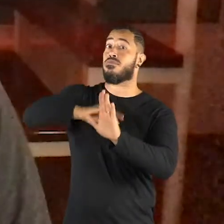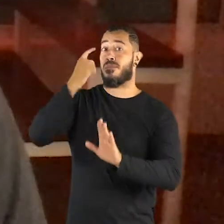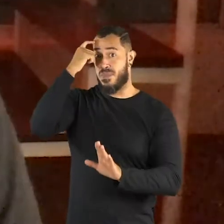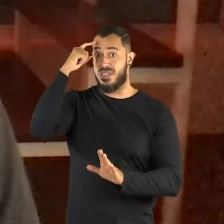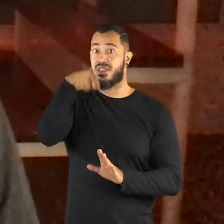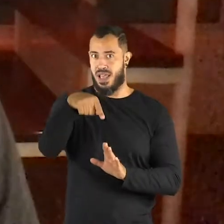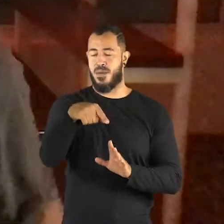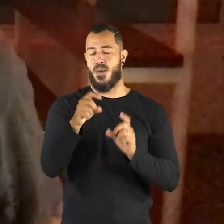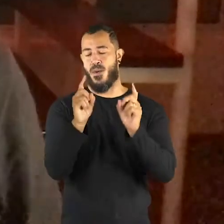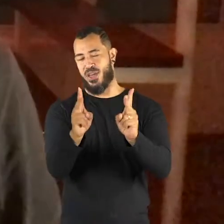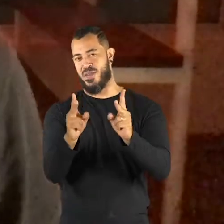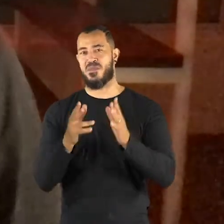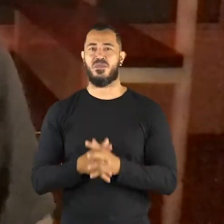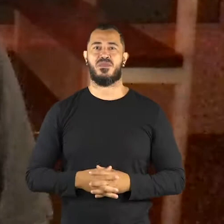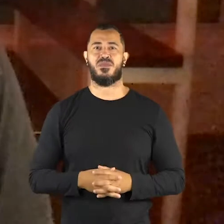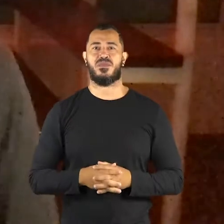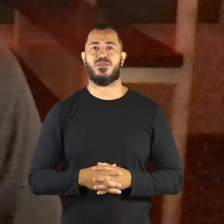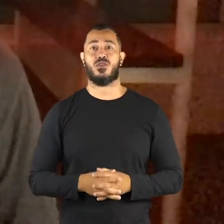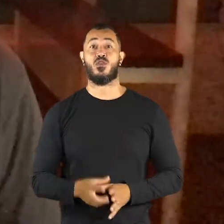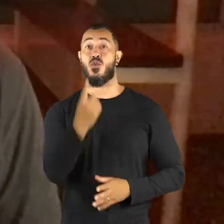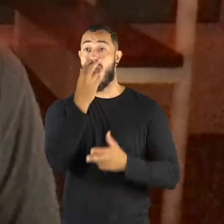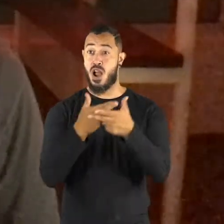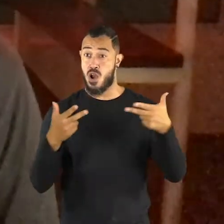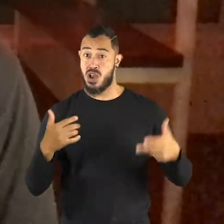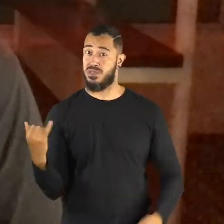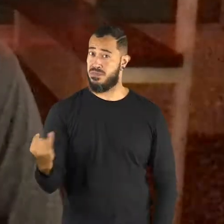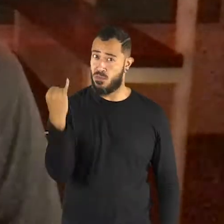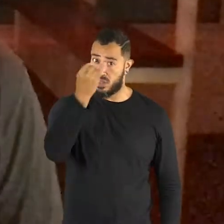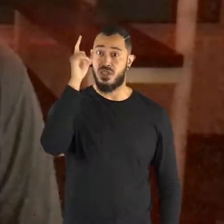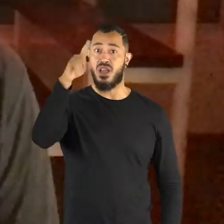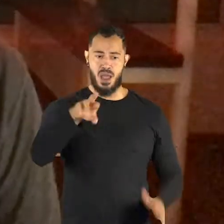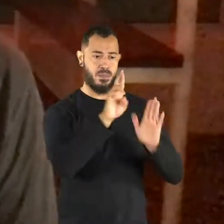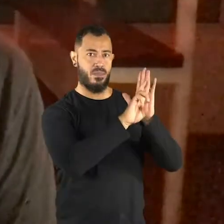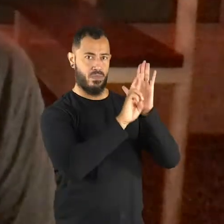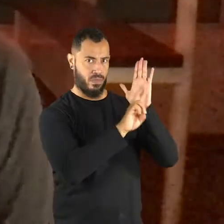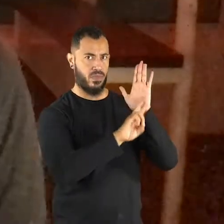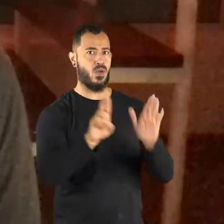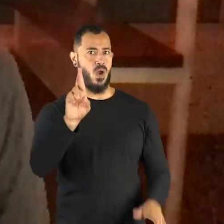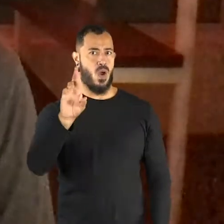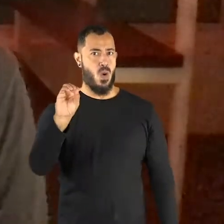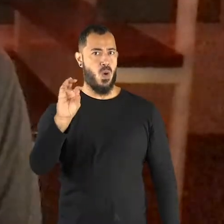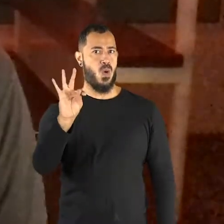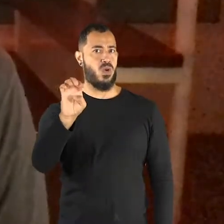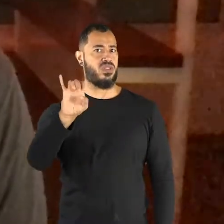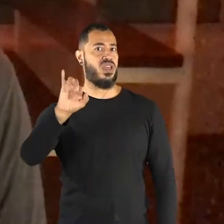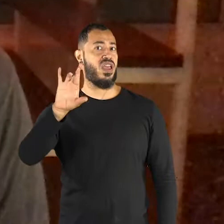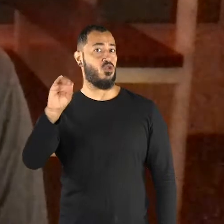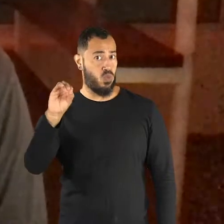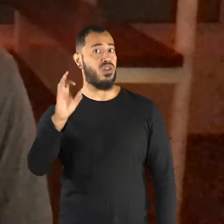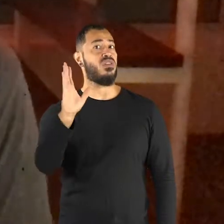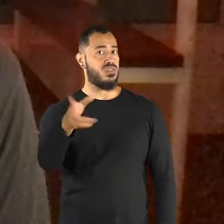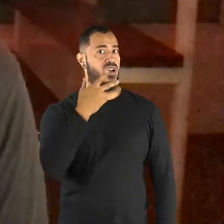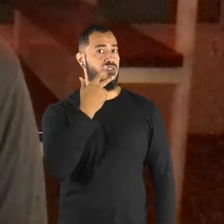dessa continuação, tá bom? Bom, uma parte muito importante é o roteiro. Já falamos um pouco como se diferenciar um